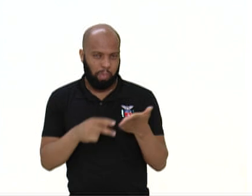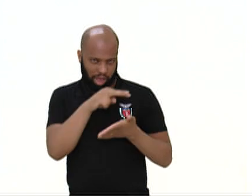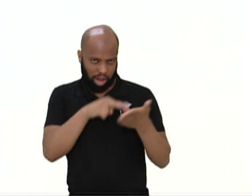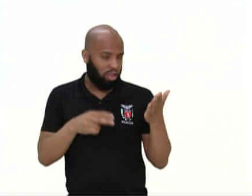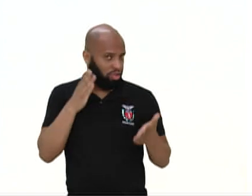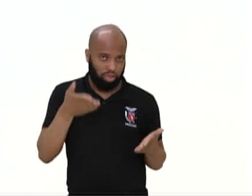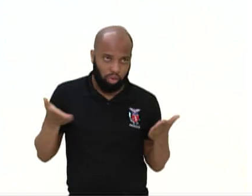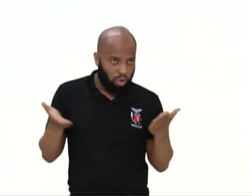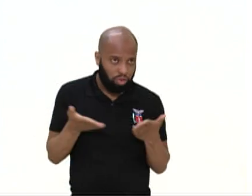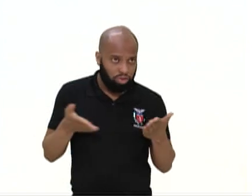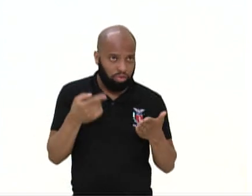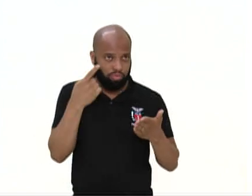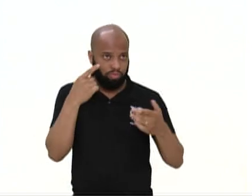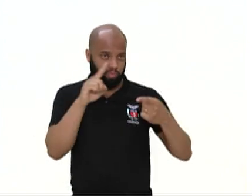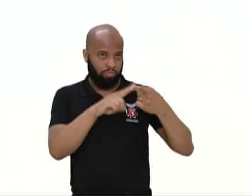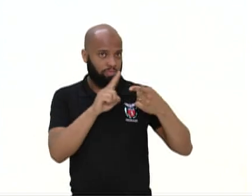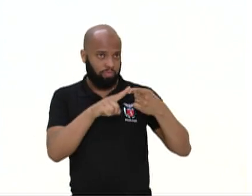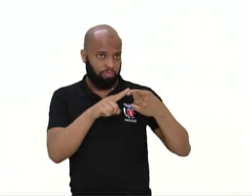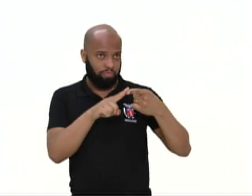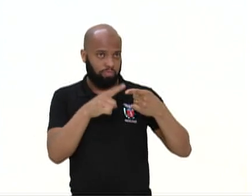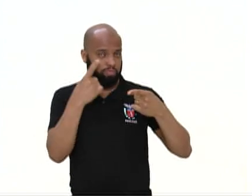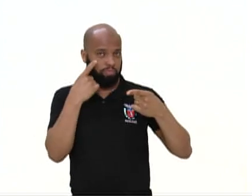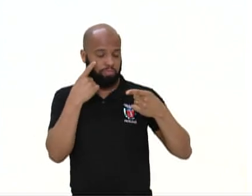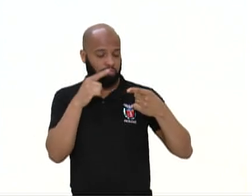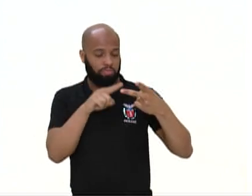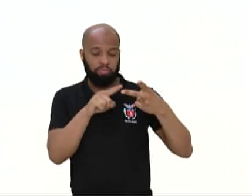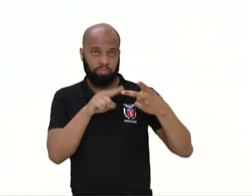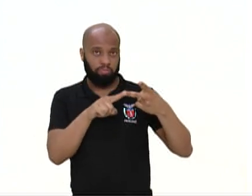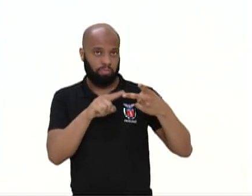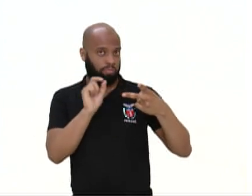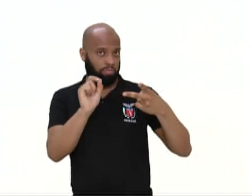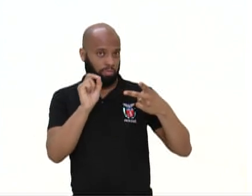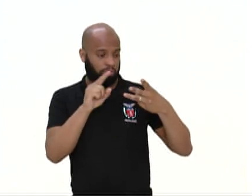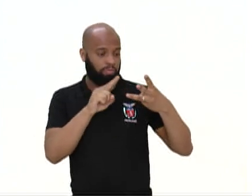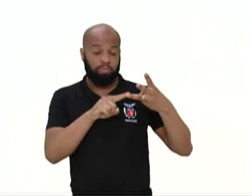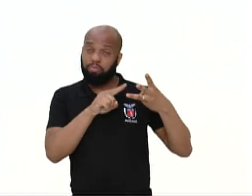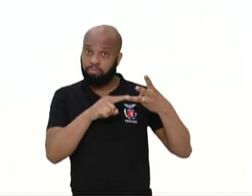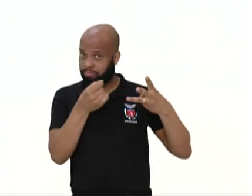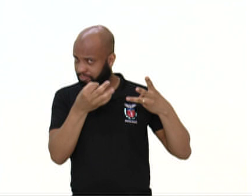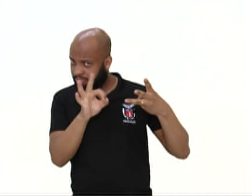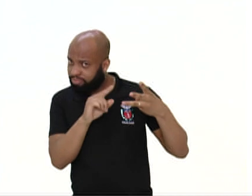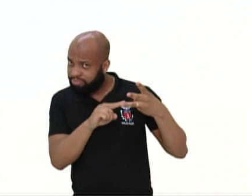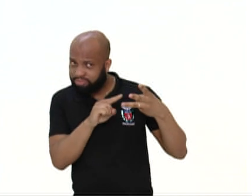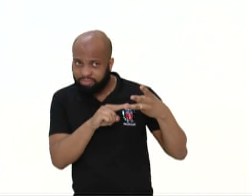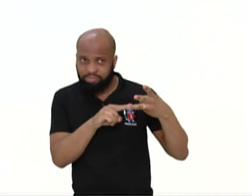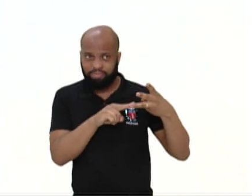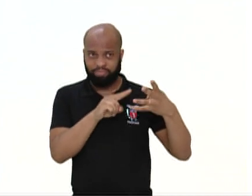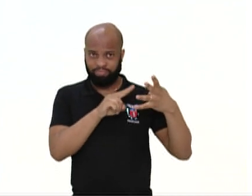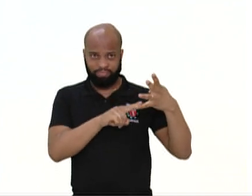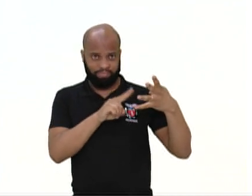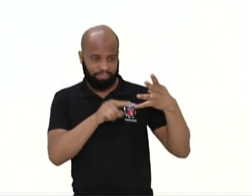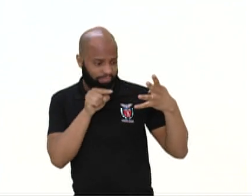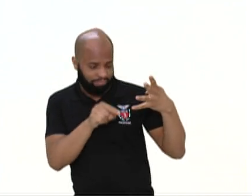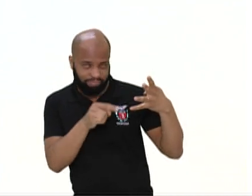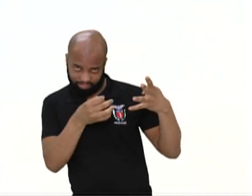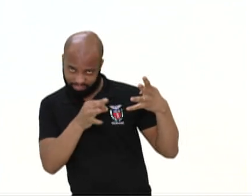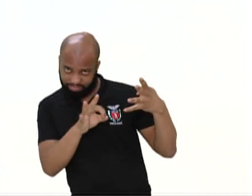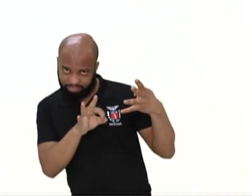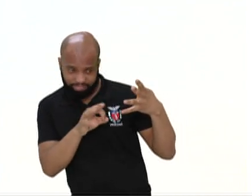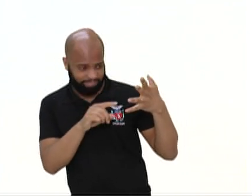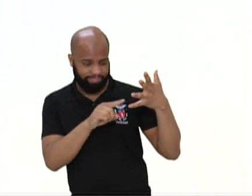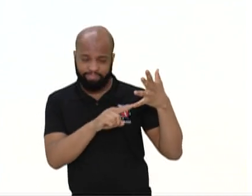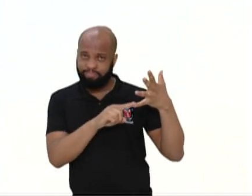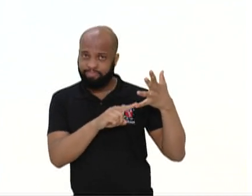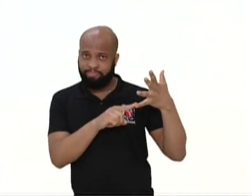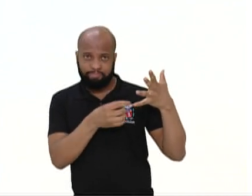Benedetti? Letra A, el tiempo. B, la vida. C, la muerte. D,